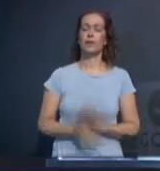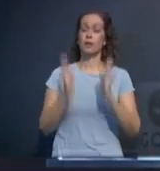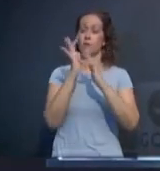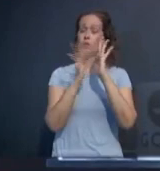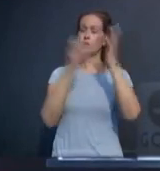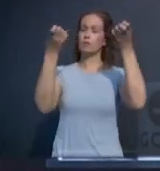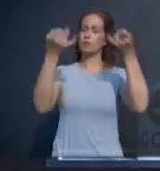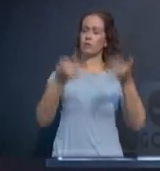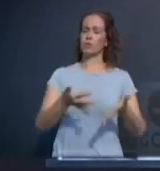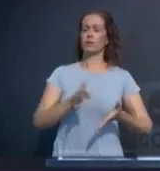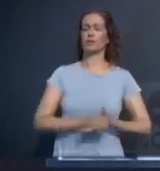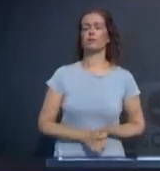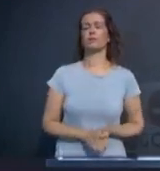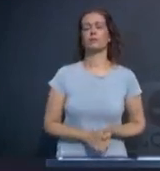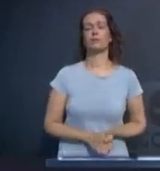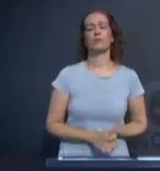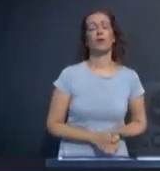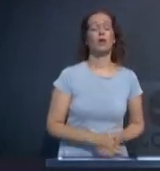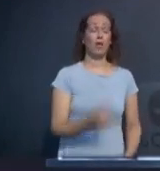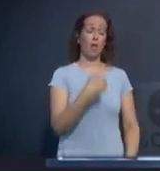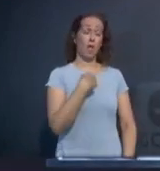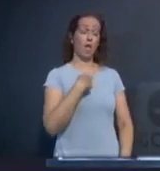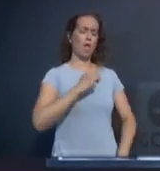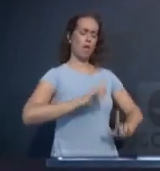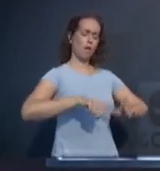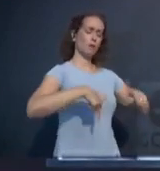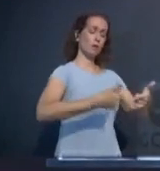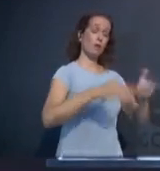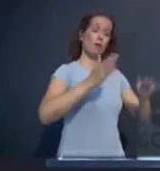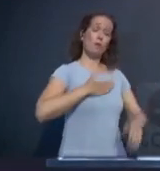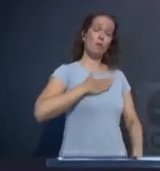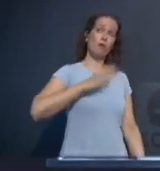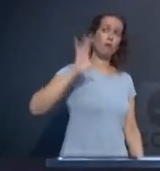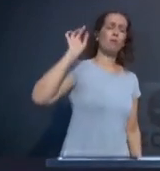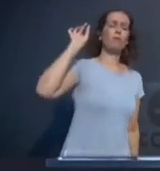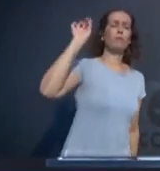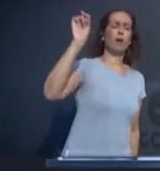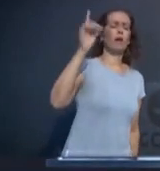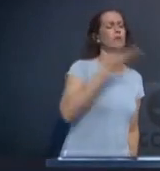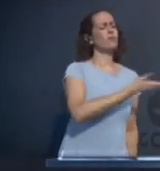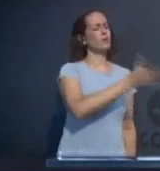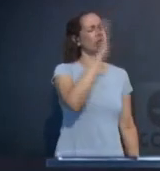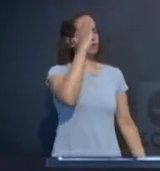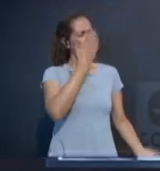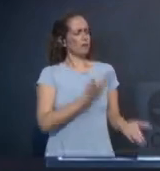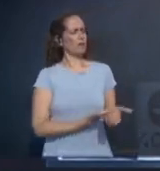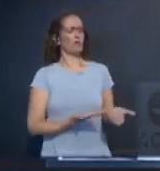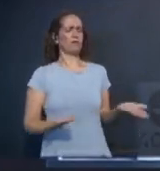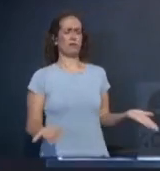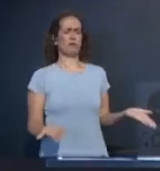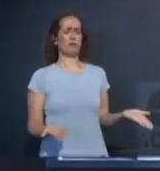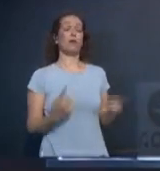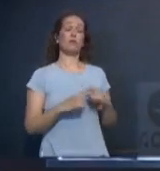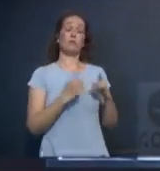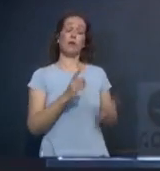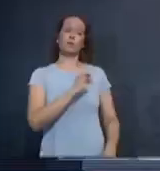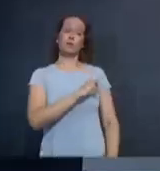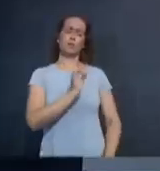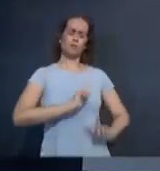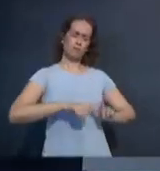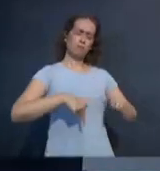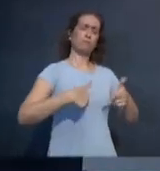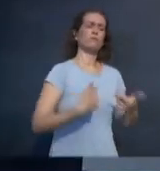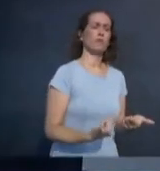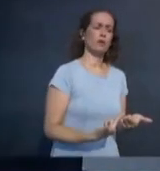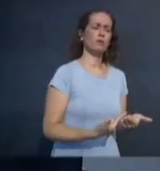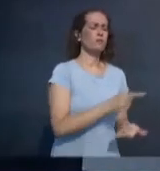Jesus diz: "Se não faço as obras de meu Pai, não me acrediteis. Mas se faço e